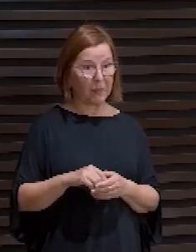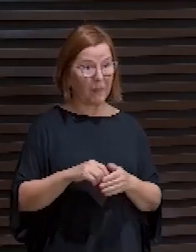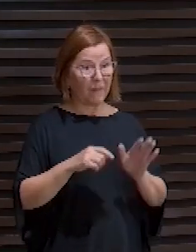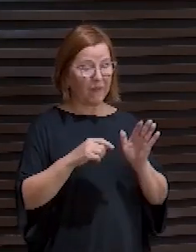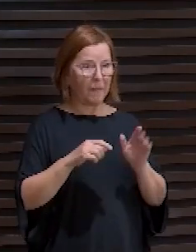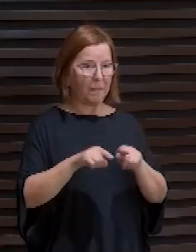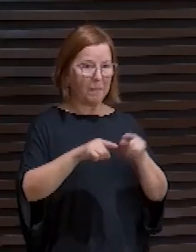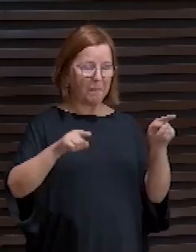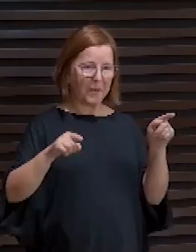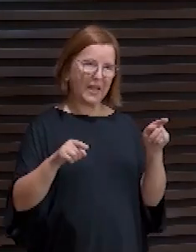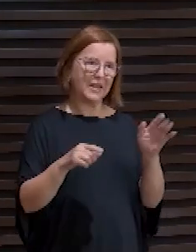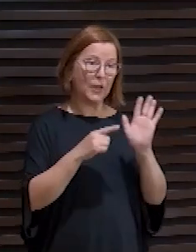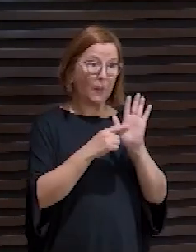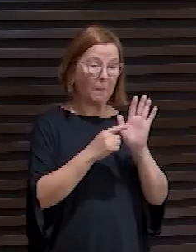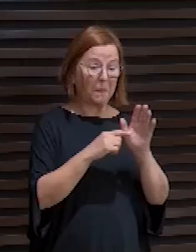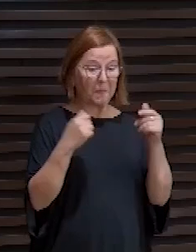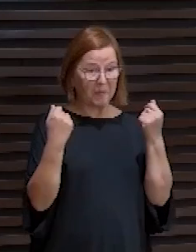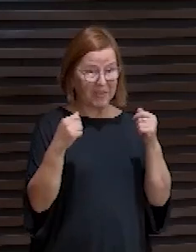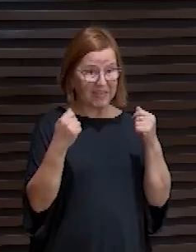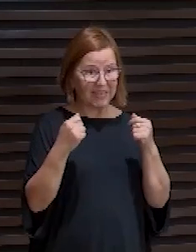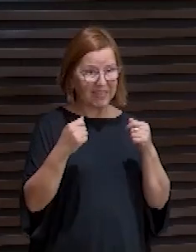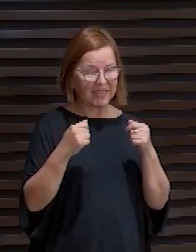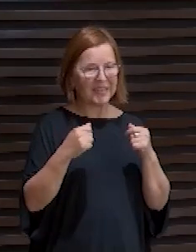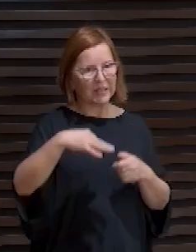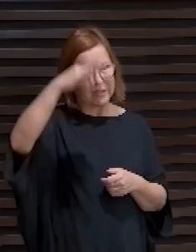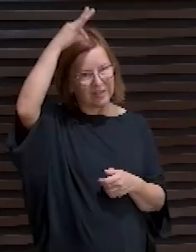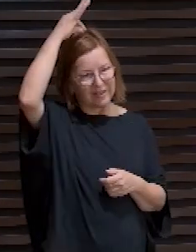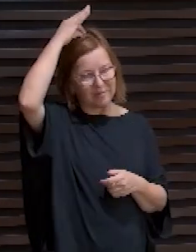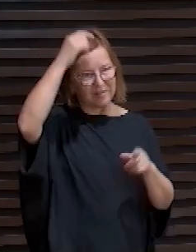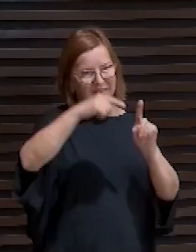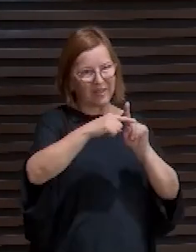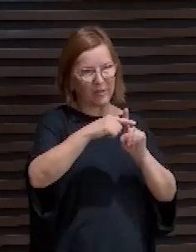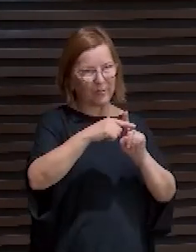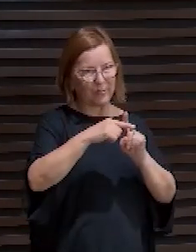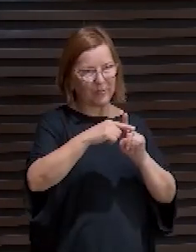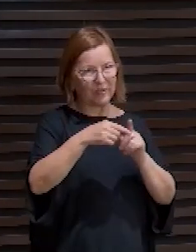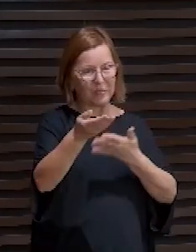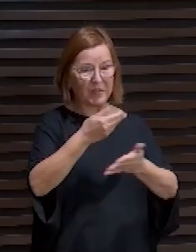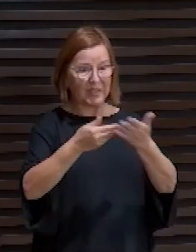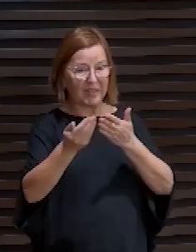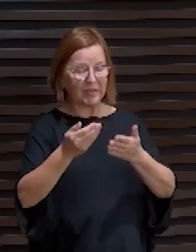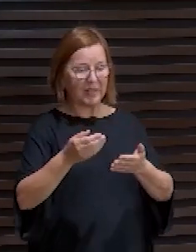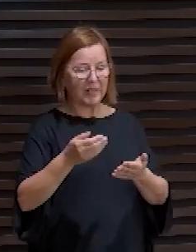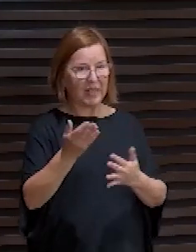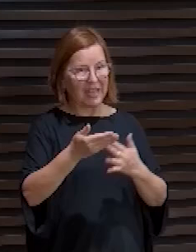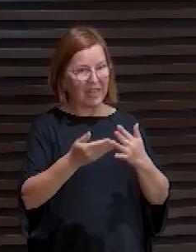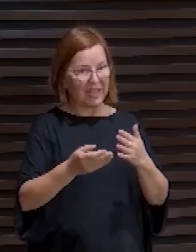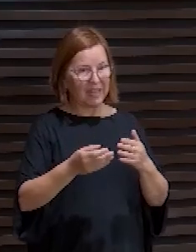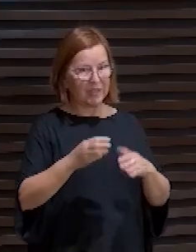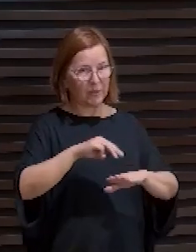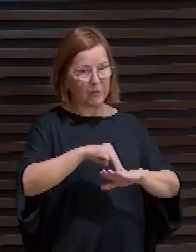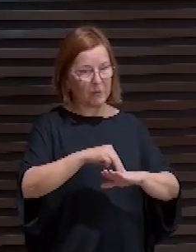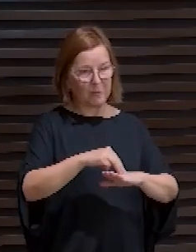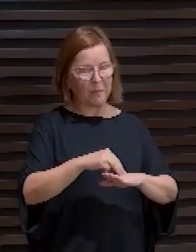necessidade do espírito da cruz nos relacionamentos dos membros da igreja. Por isso, é necessário levar